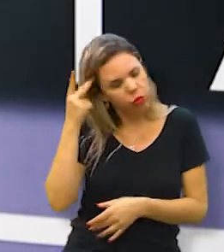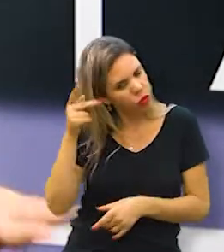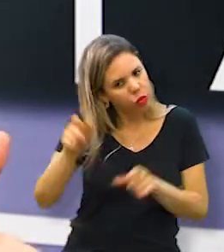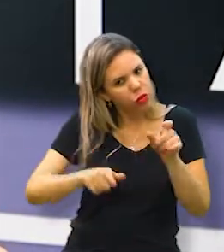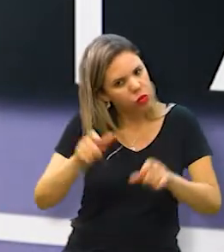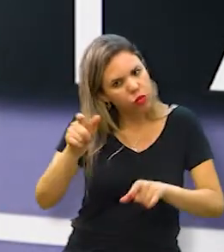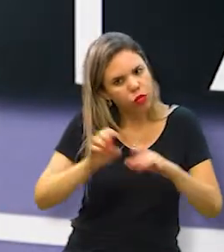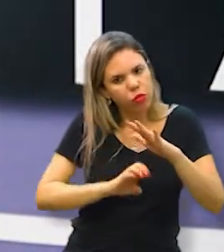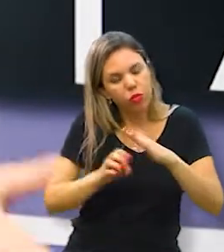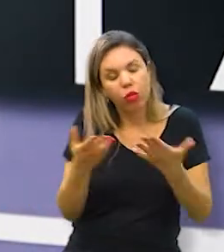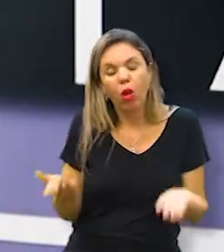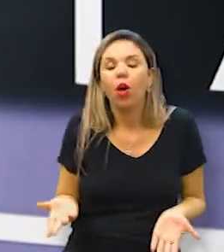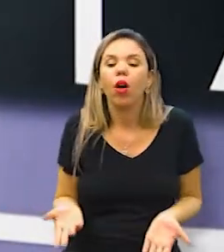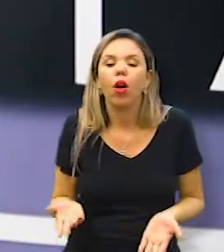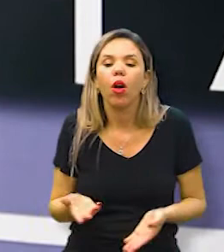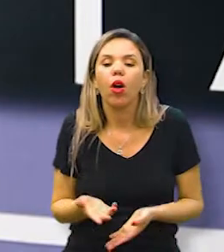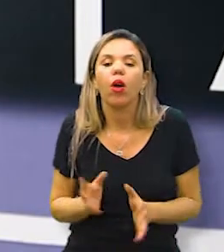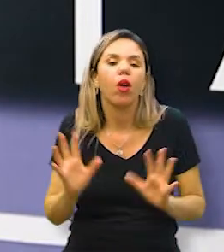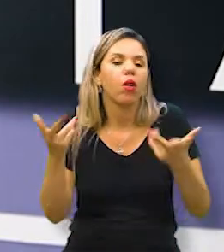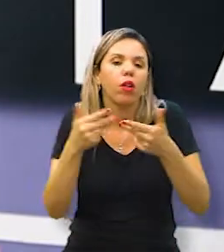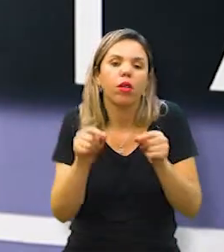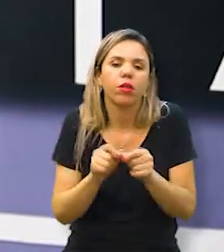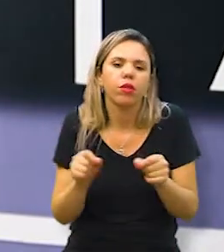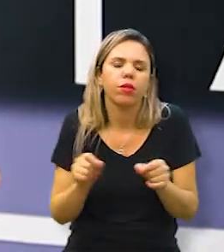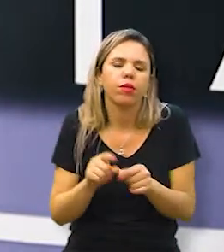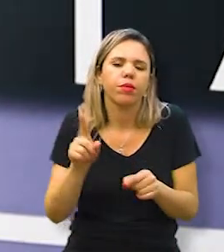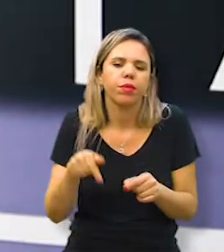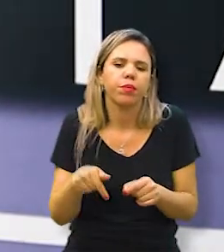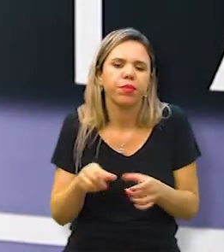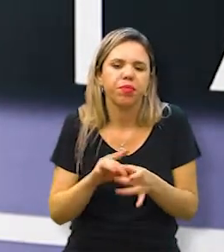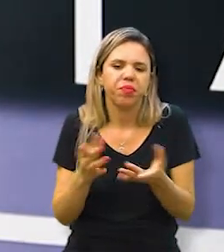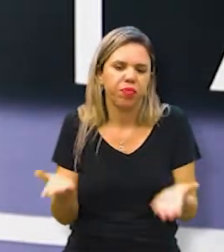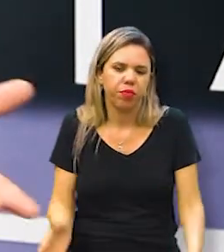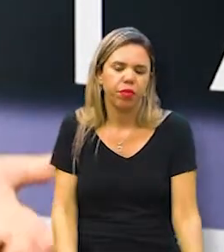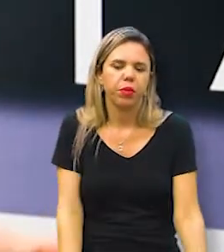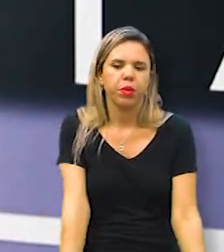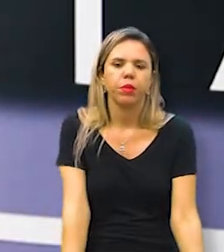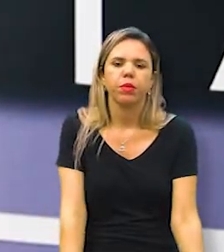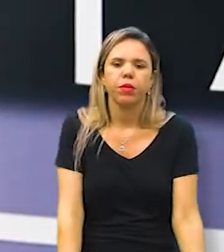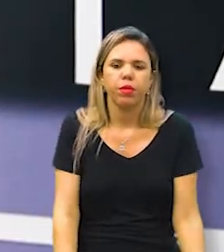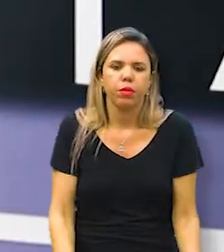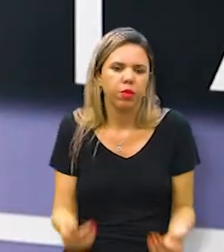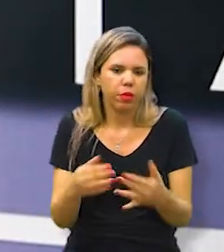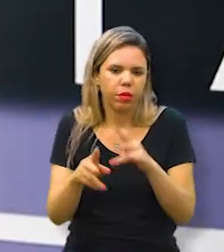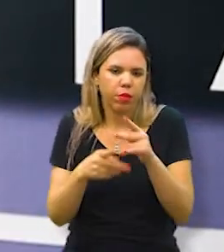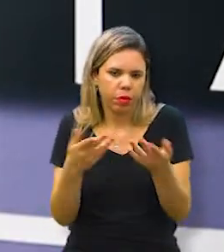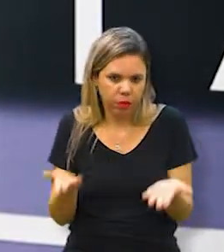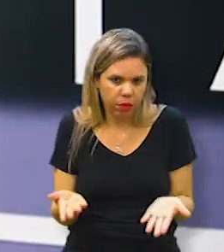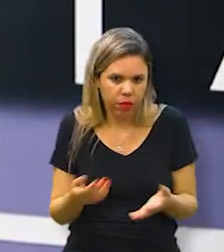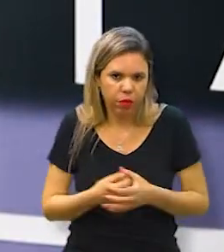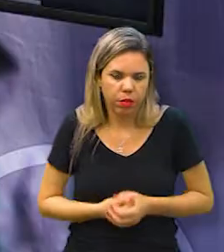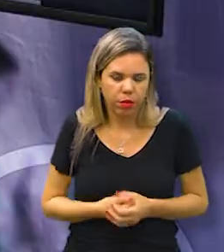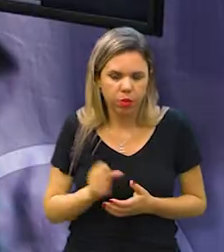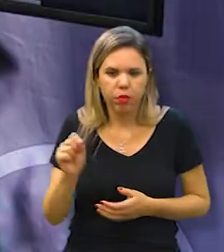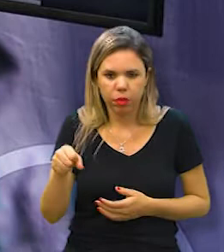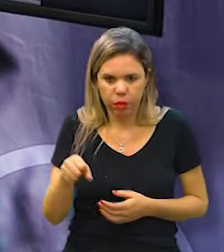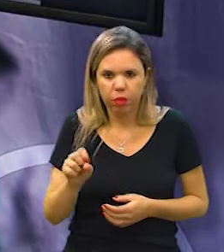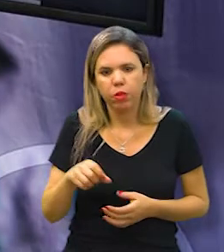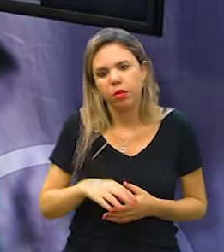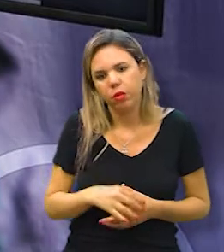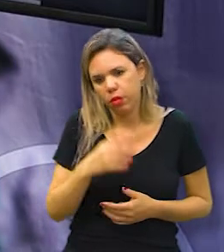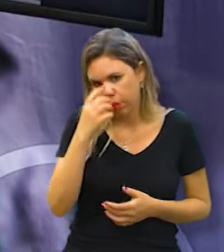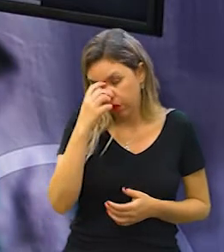físicas, jurídicas, né? Eventualmente isso é permitido, isso está aberto para isso? É permitido, sim.